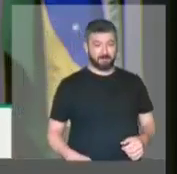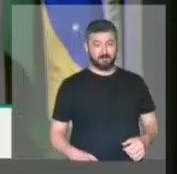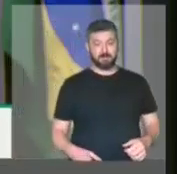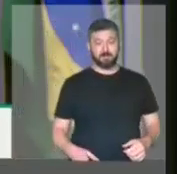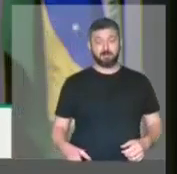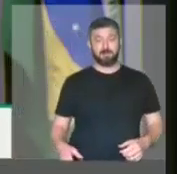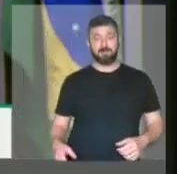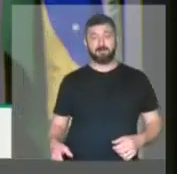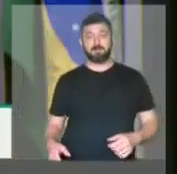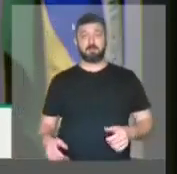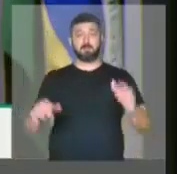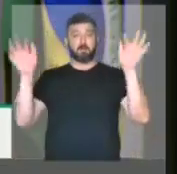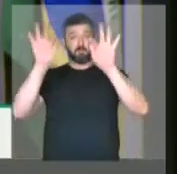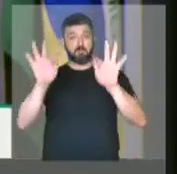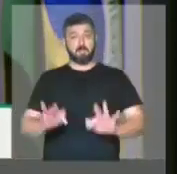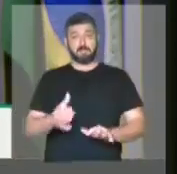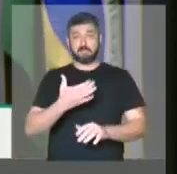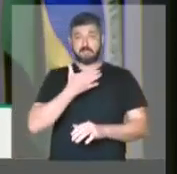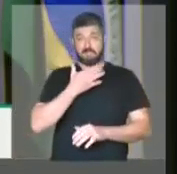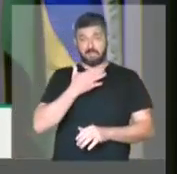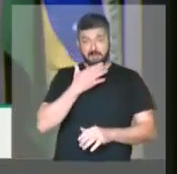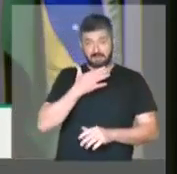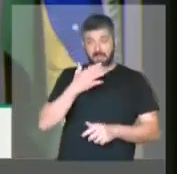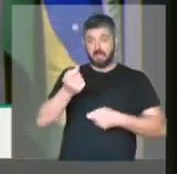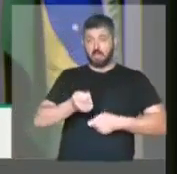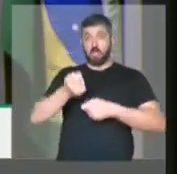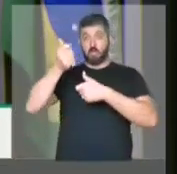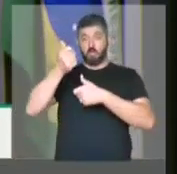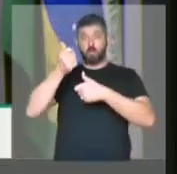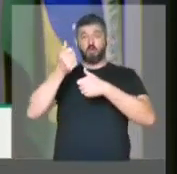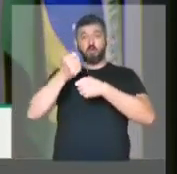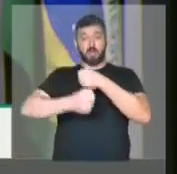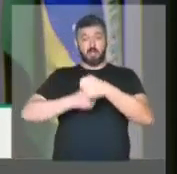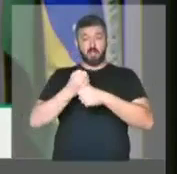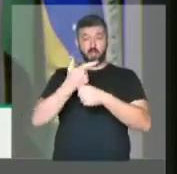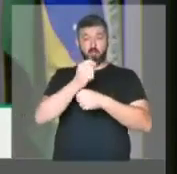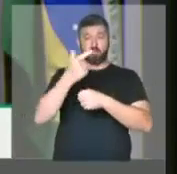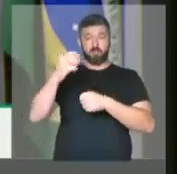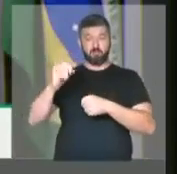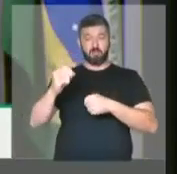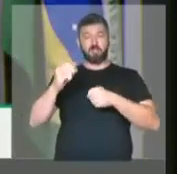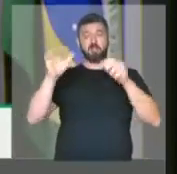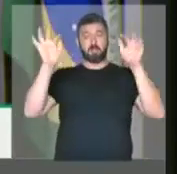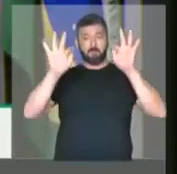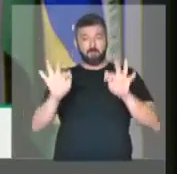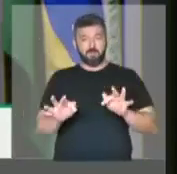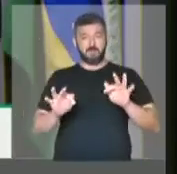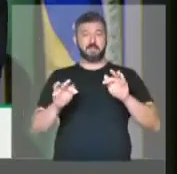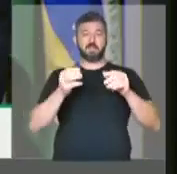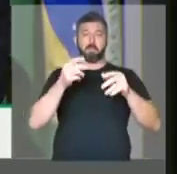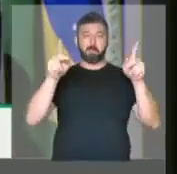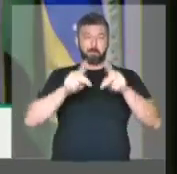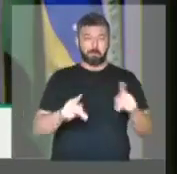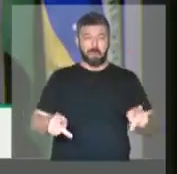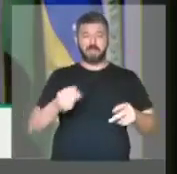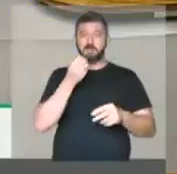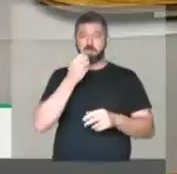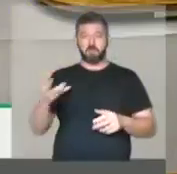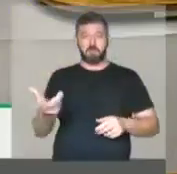um Feliz Natal e um Ano Novo de muita saúde e de muita paz para esse nosso país maravilhoso. Muito obrigado.